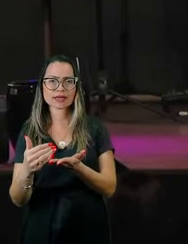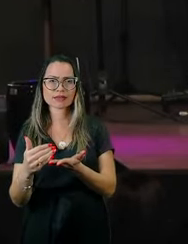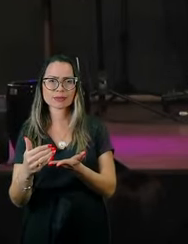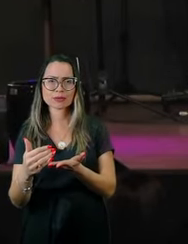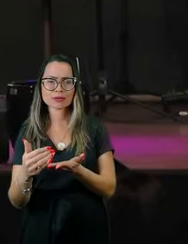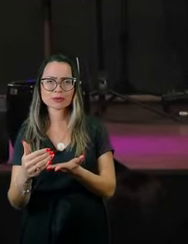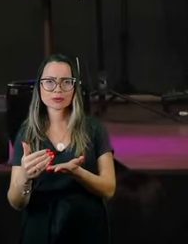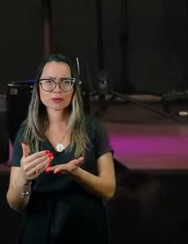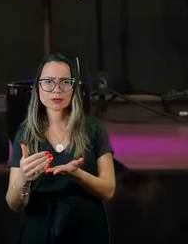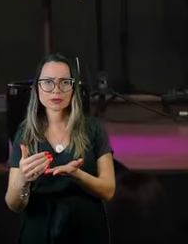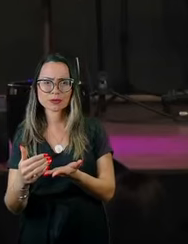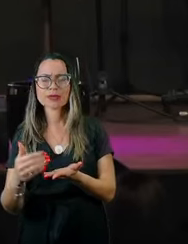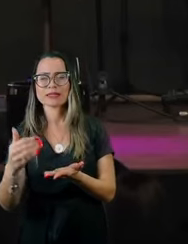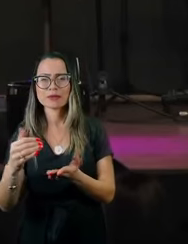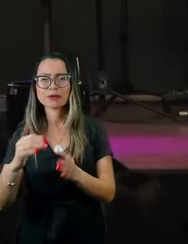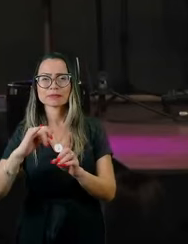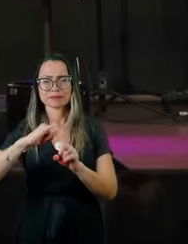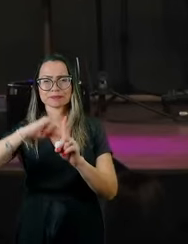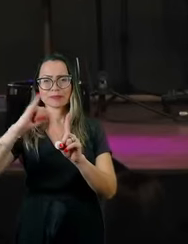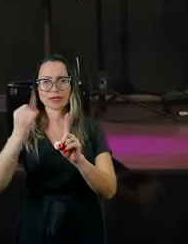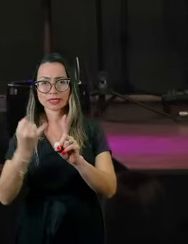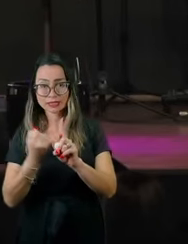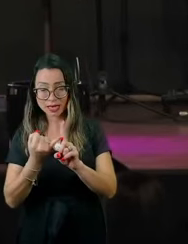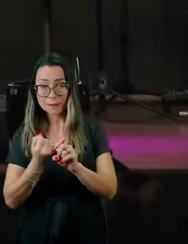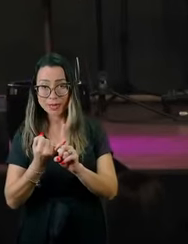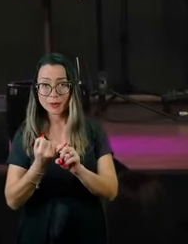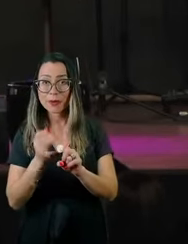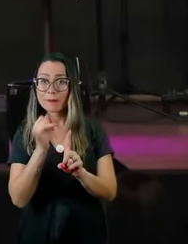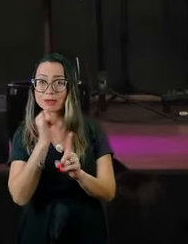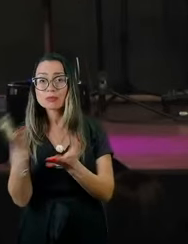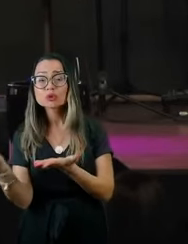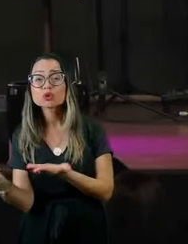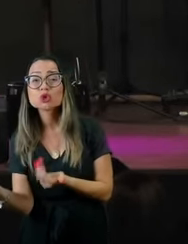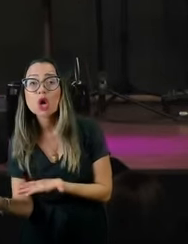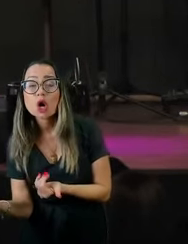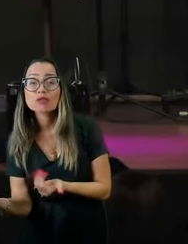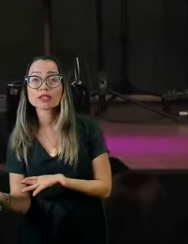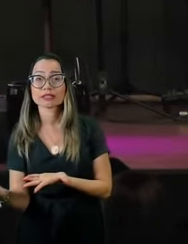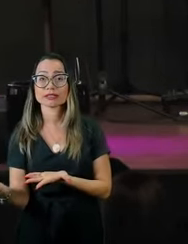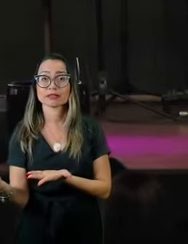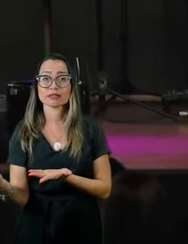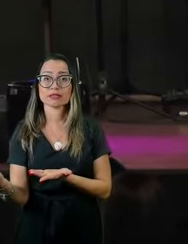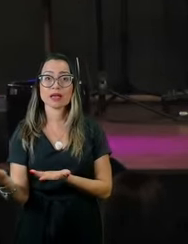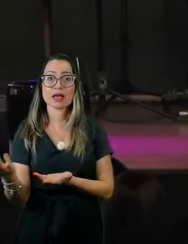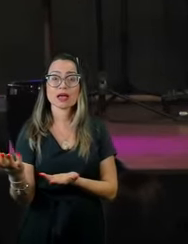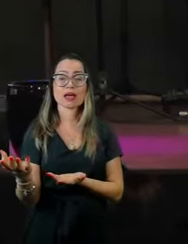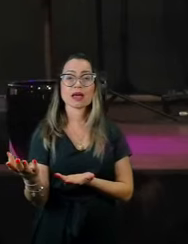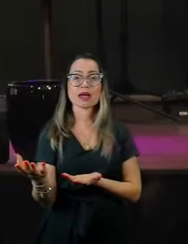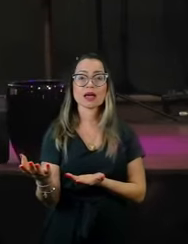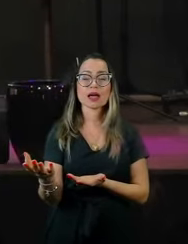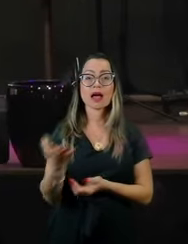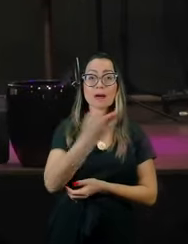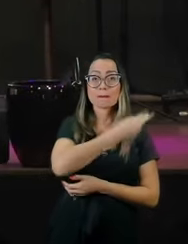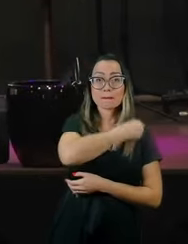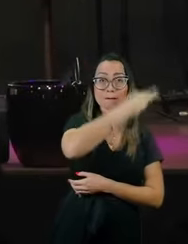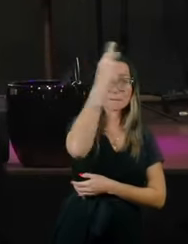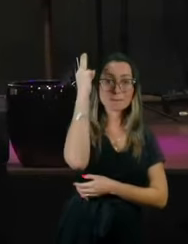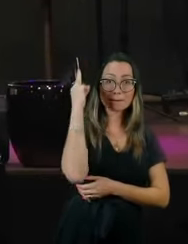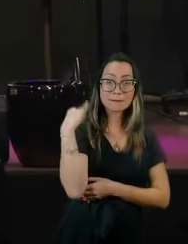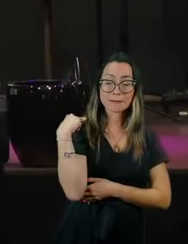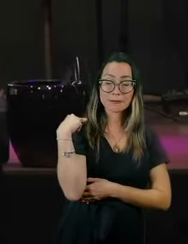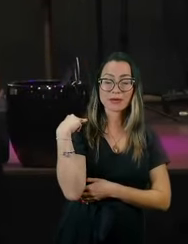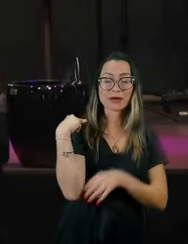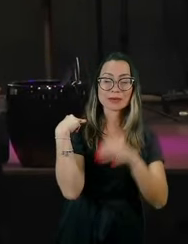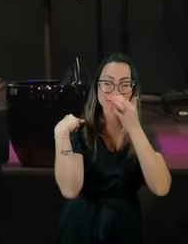tem. Eu quero que o que você gere venha para fora. É assim que eu e você olhamos para a próxima geração de Marias que está